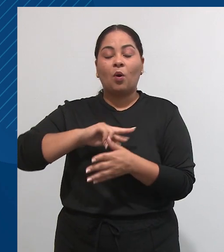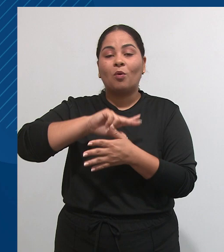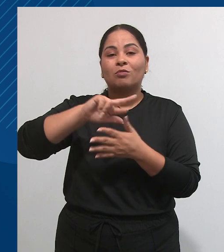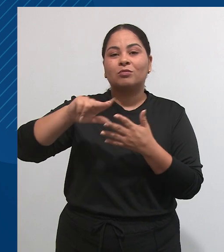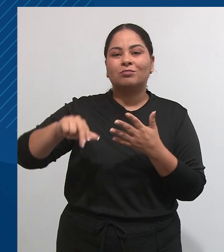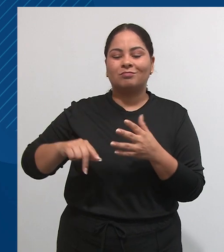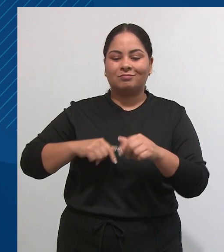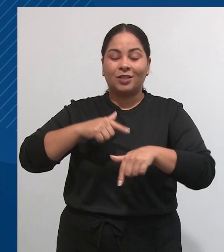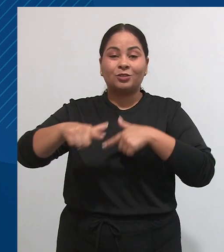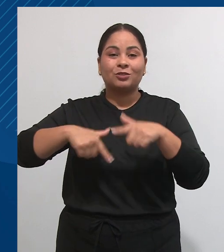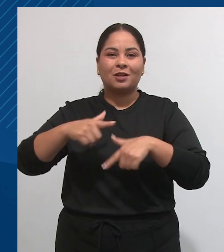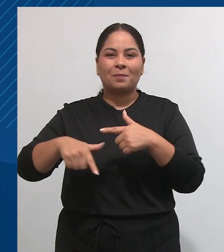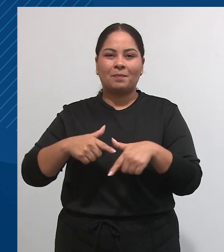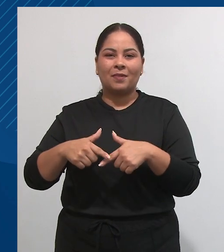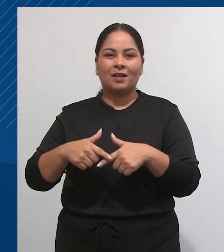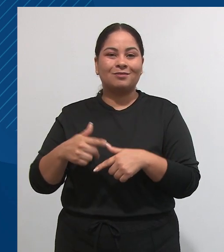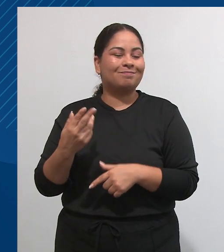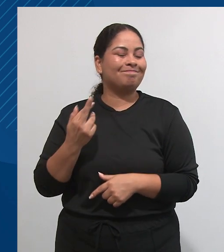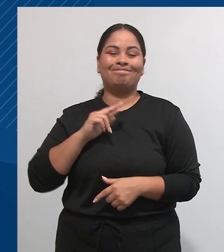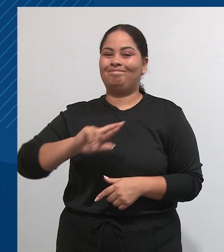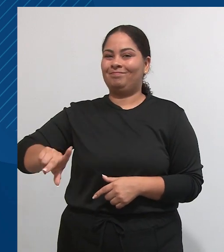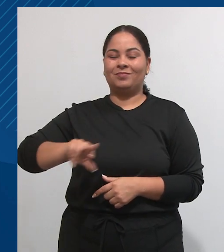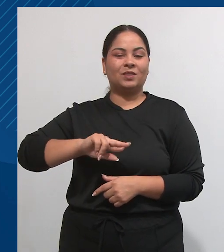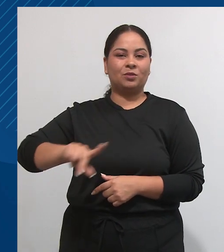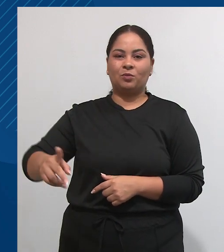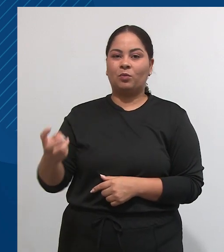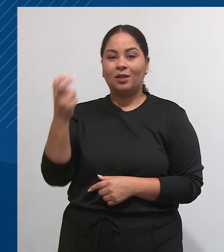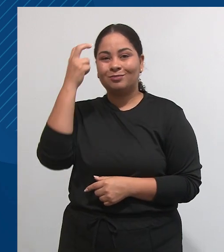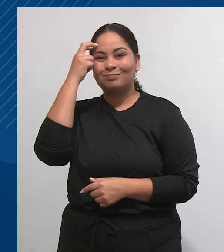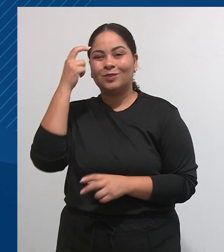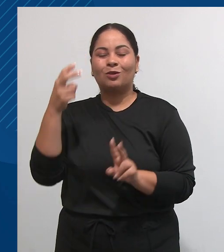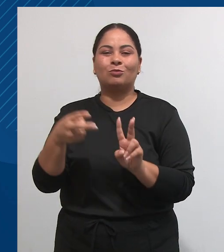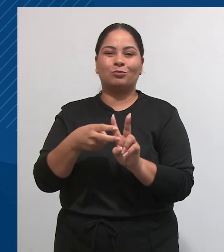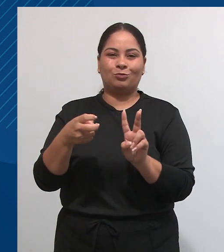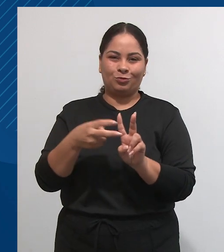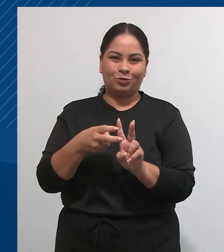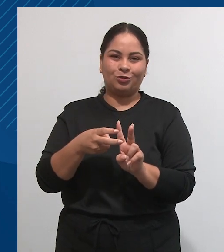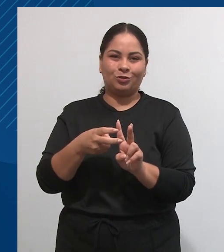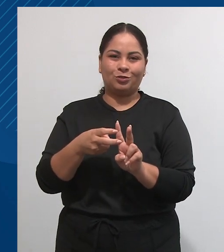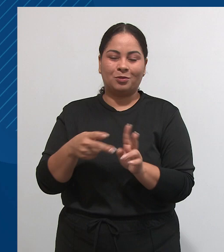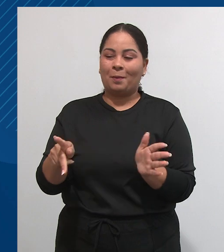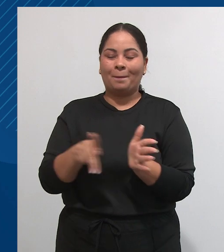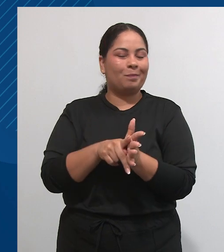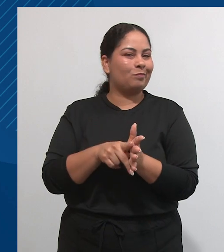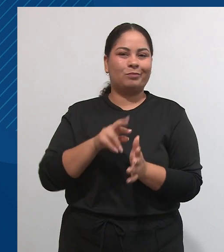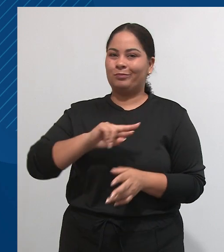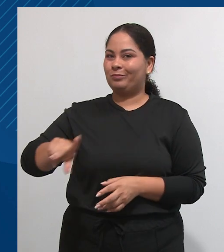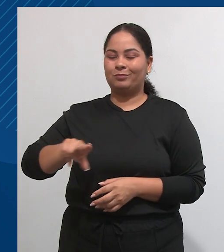cultura indígena. E é onde eles são obrigados a trabalhar nesses